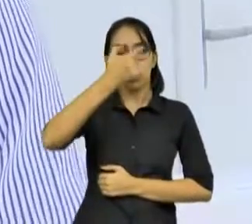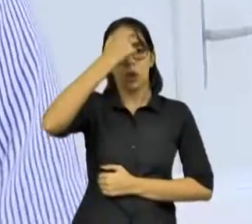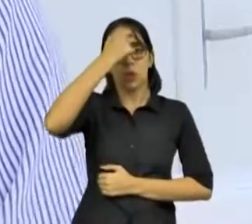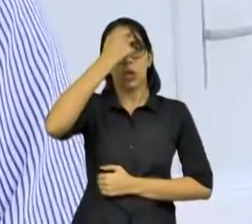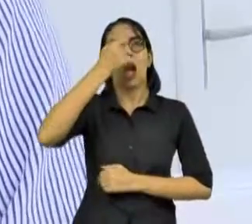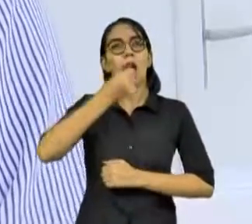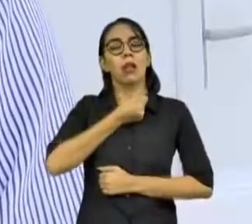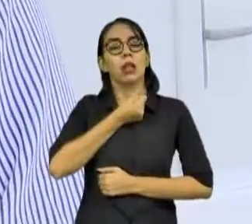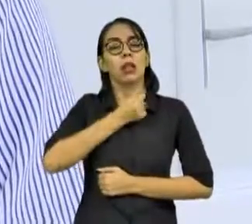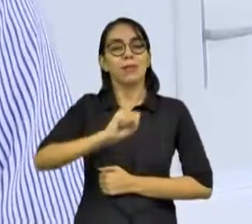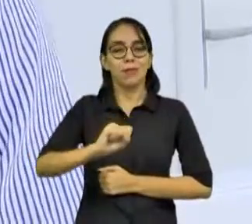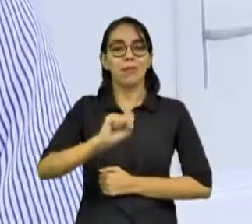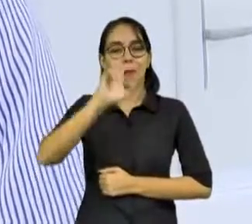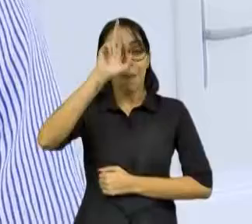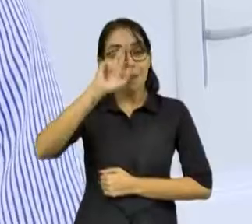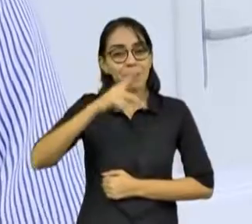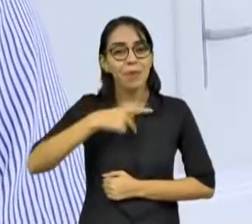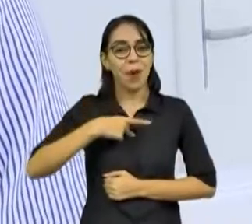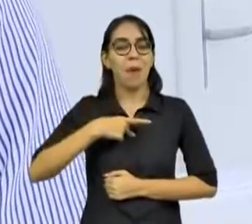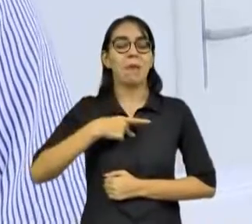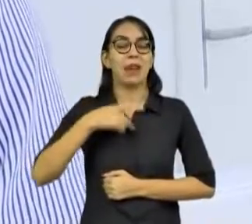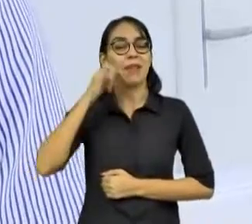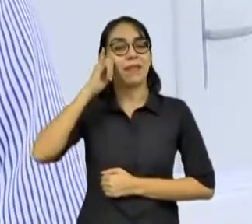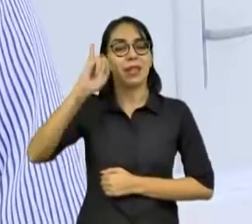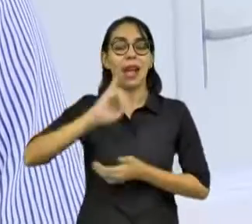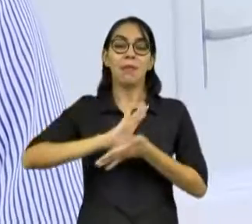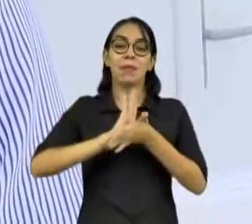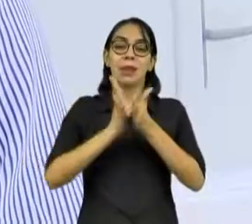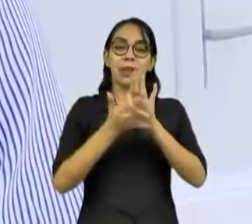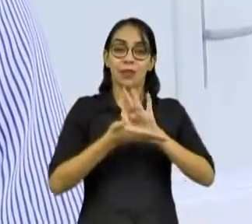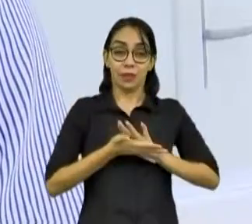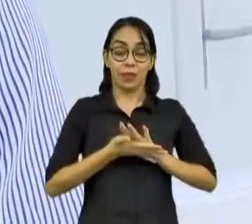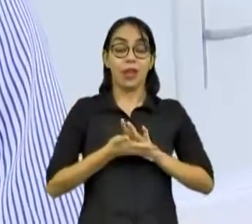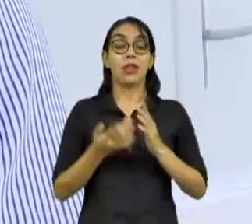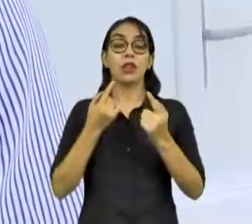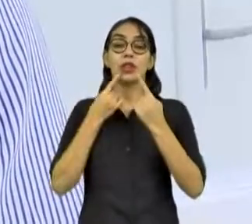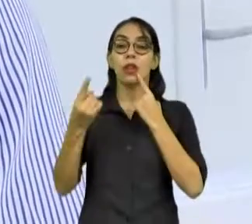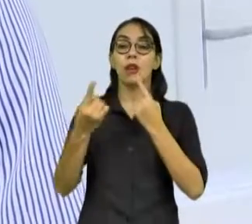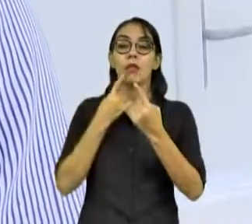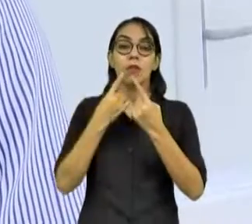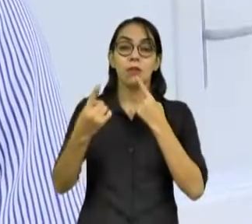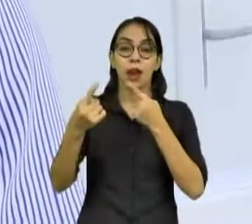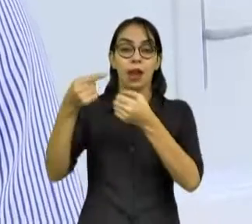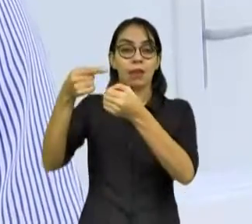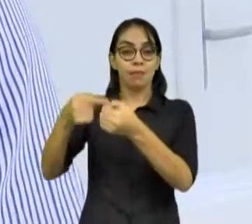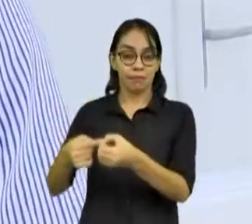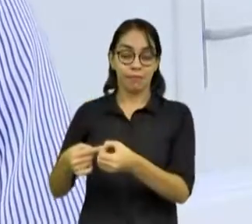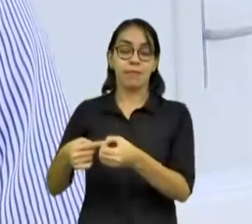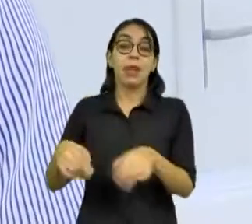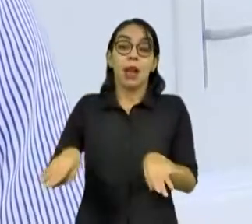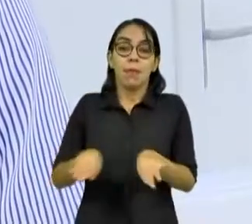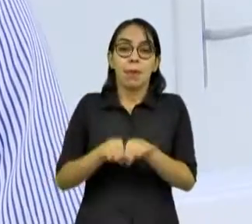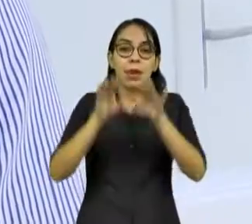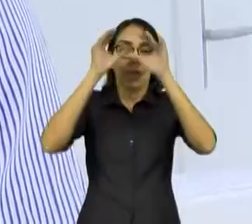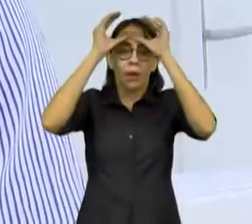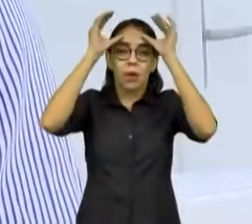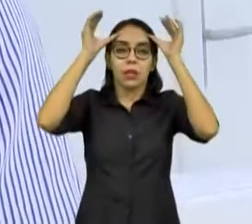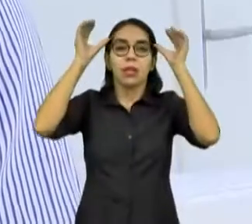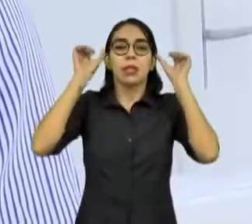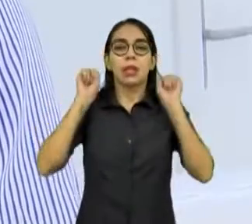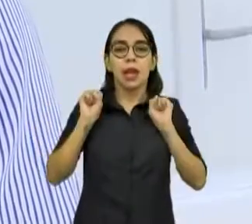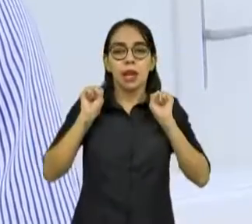forma pessoal contra a LGBTfobia e dialogar com os municípios do interior para que eles criem, por exemplo, conselhos municipais LGBT para